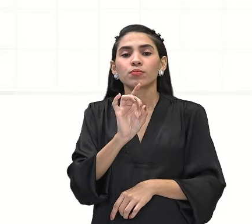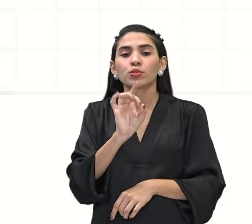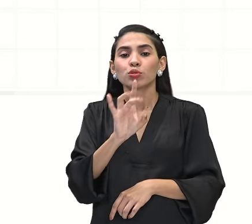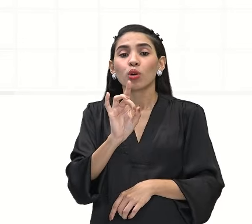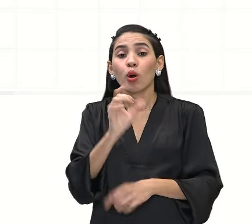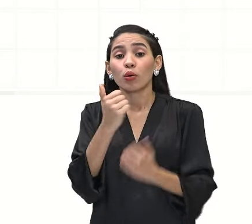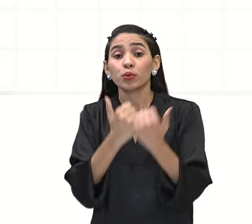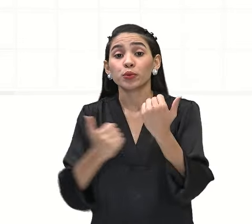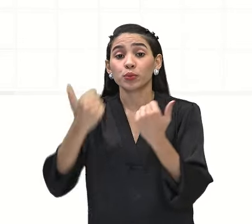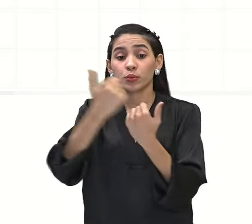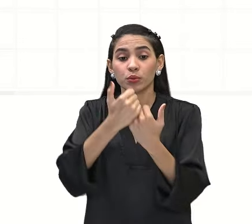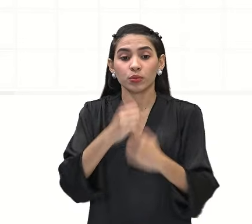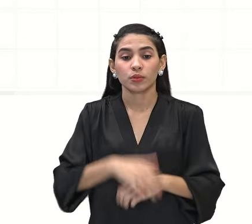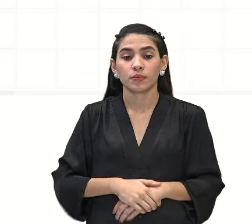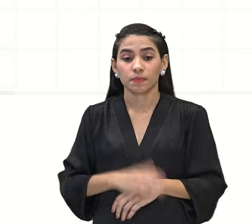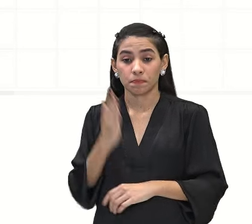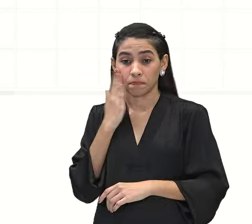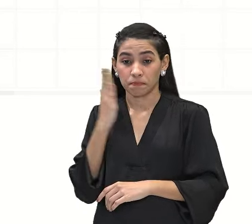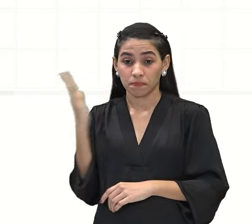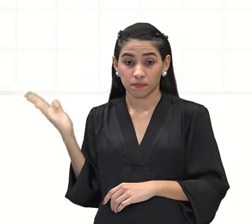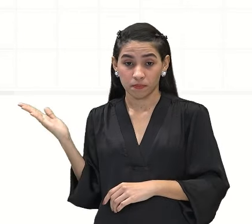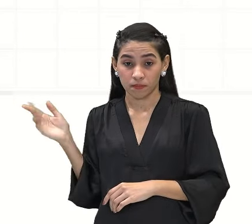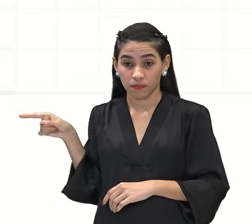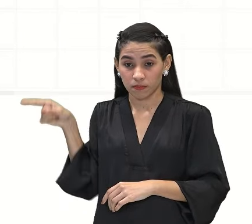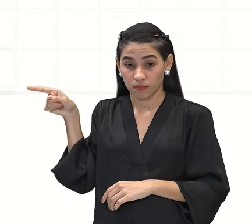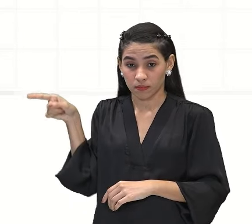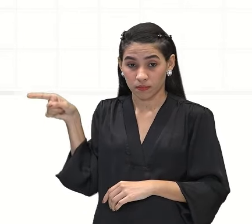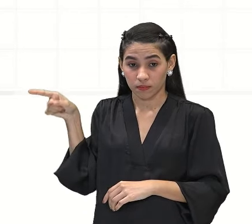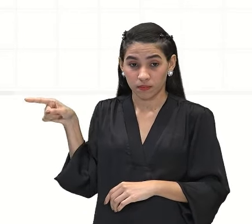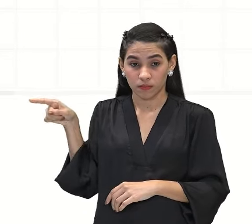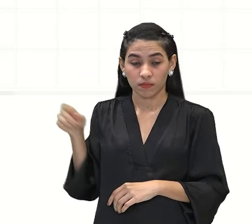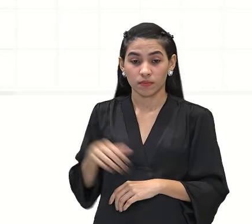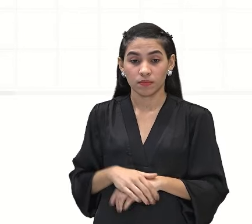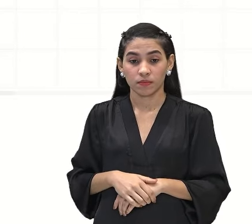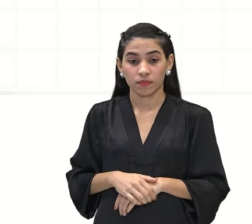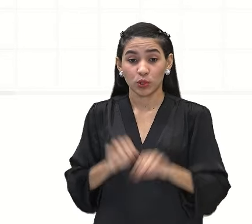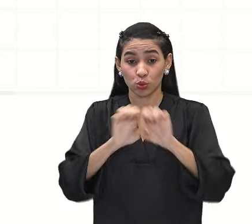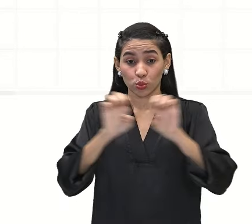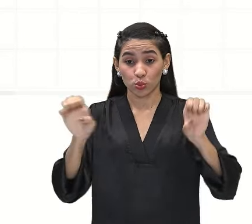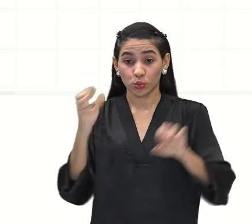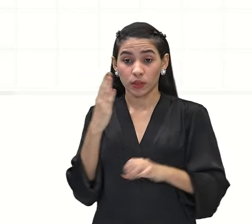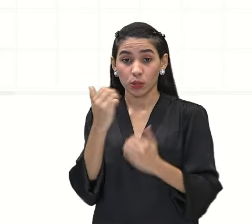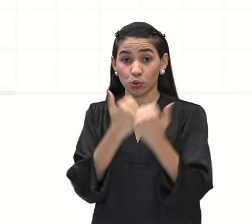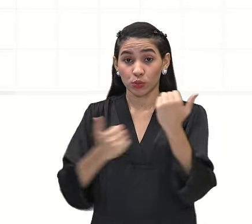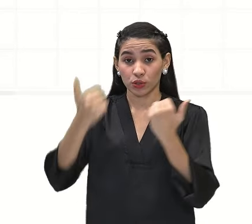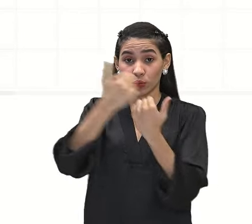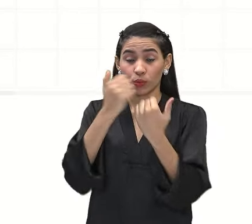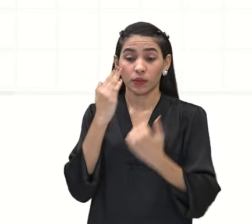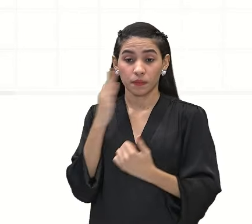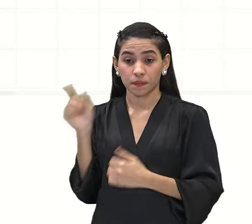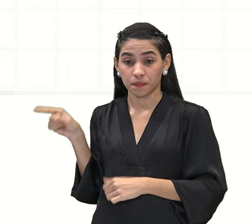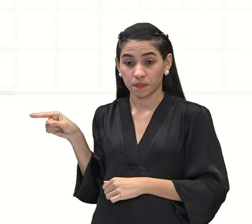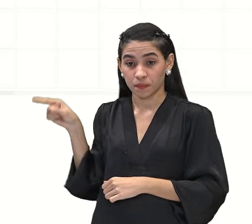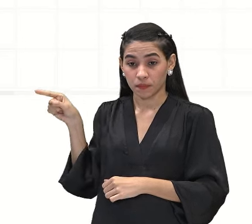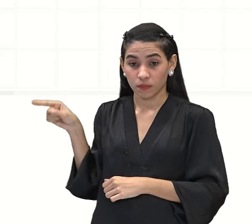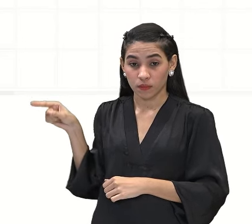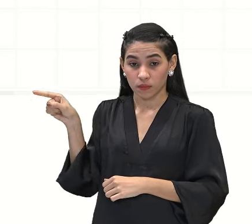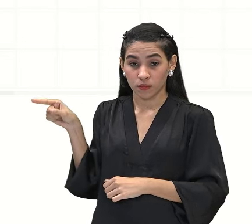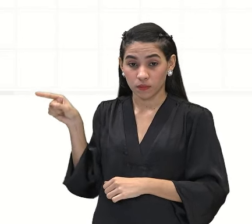pi vezes o raio ao quadrado ó Isso aqui vai nos dar